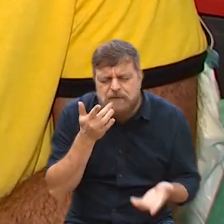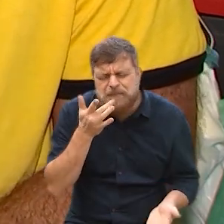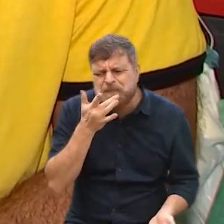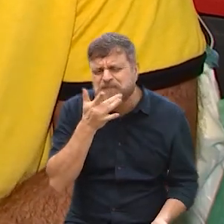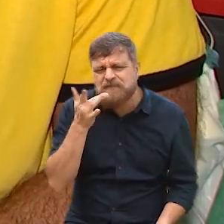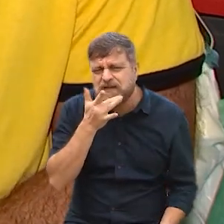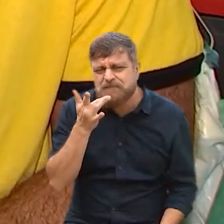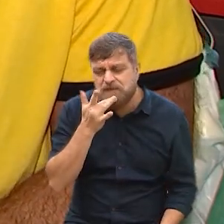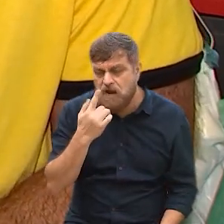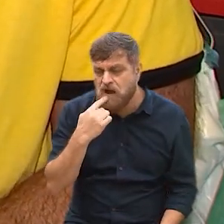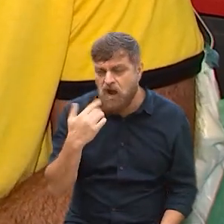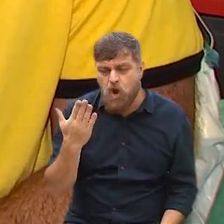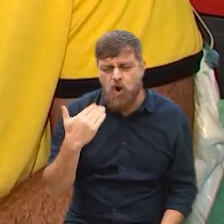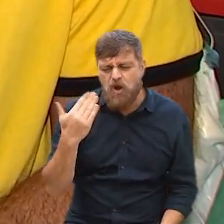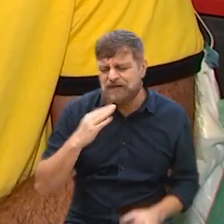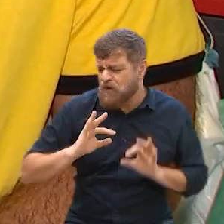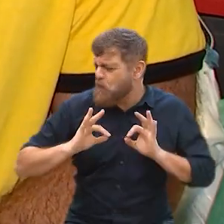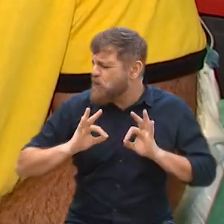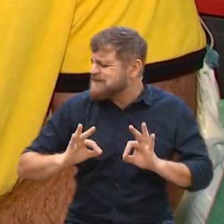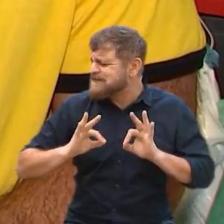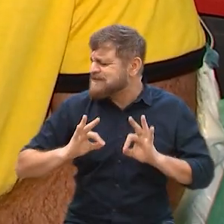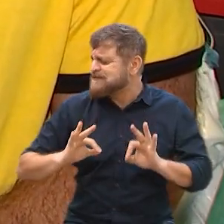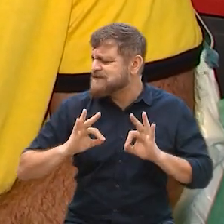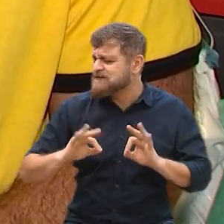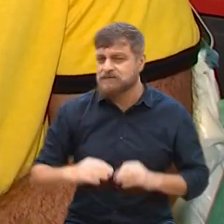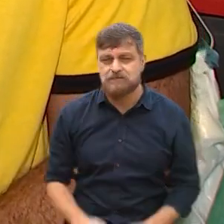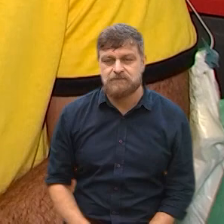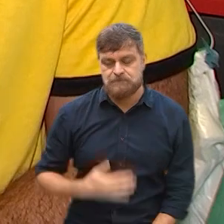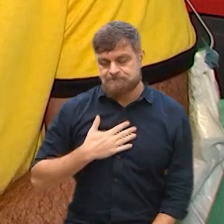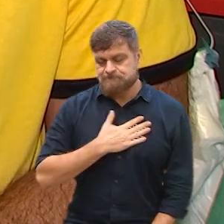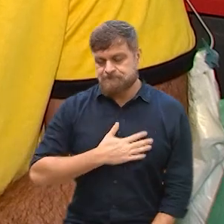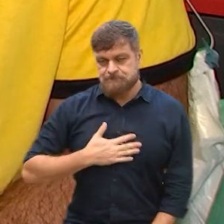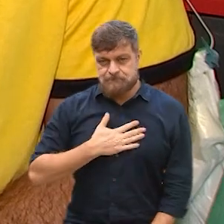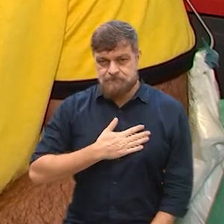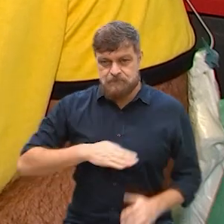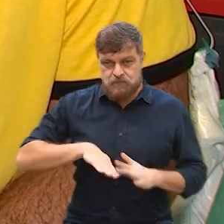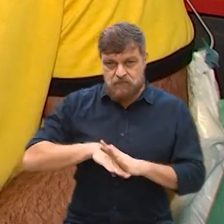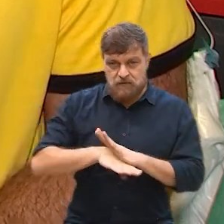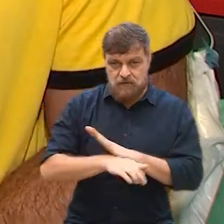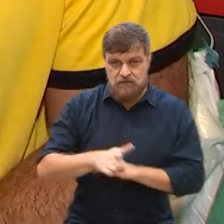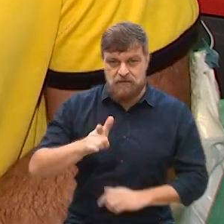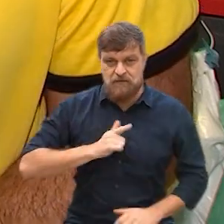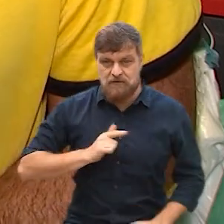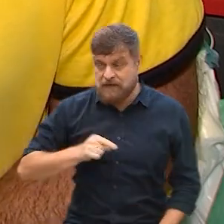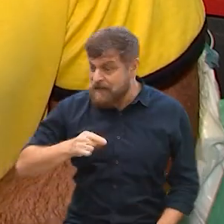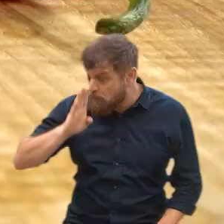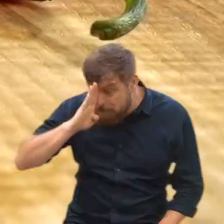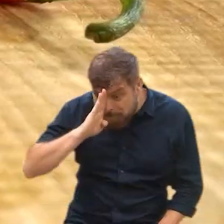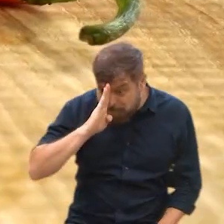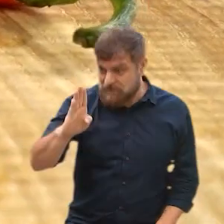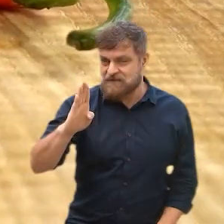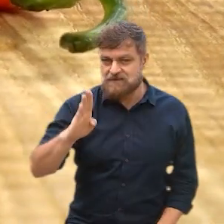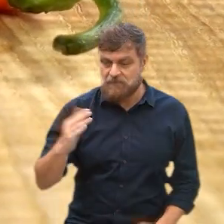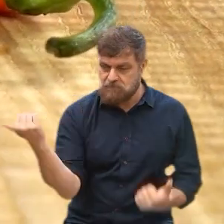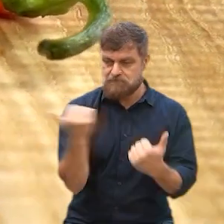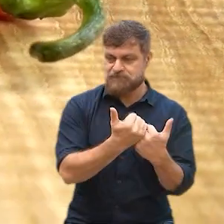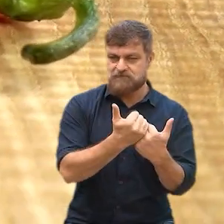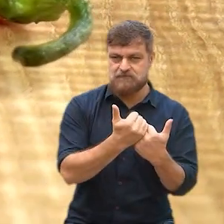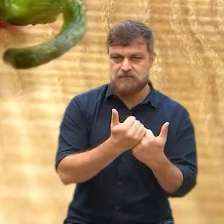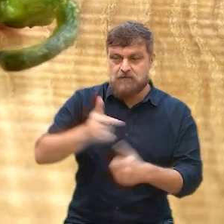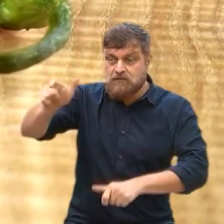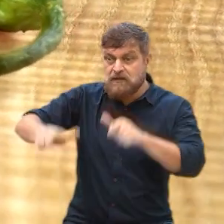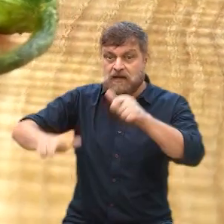na medida certa. E eu costumo falar que às vezes rouba a cena do prato principal. O